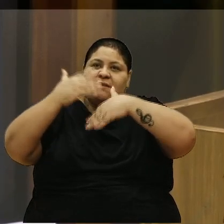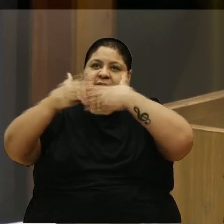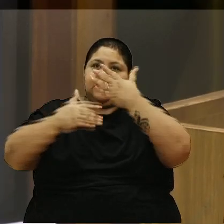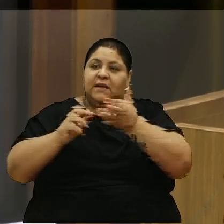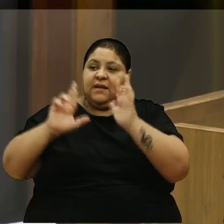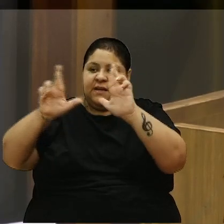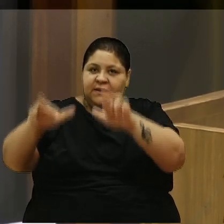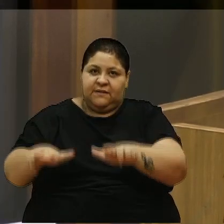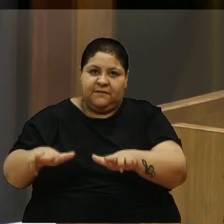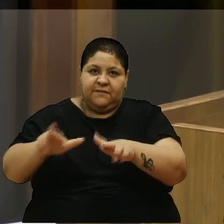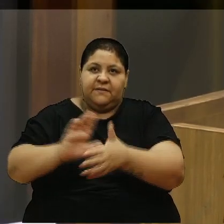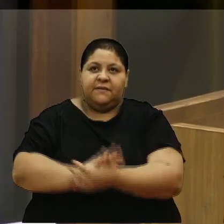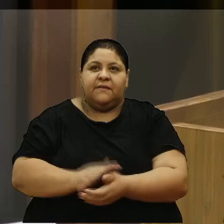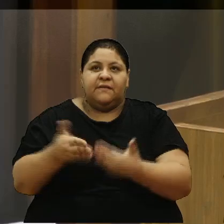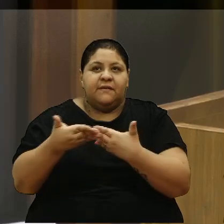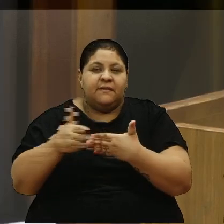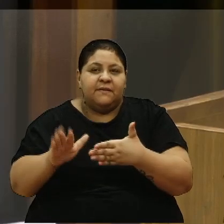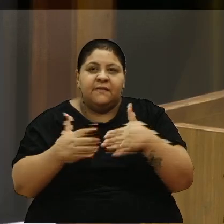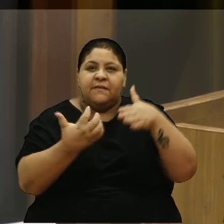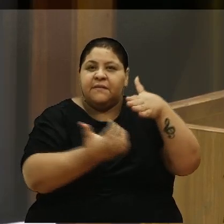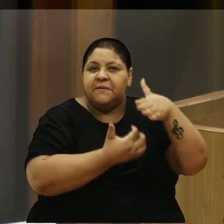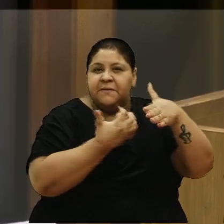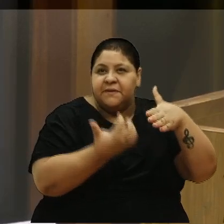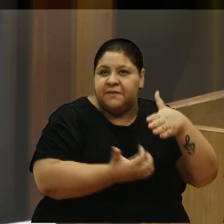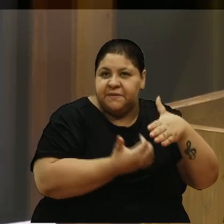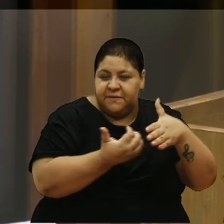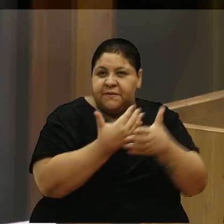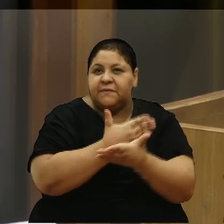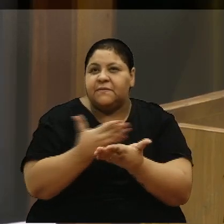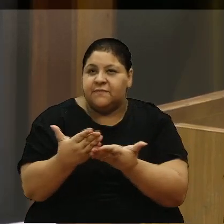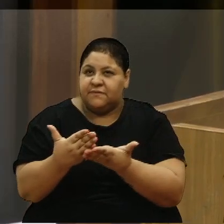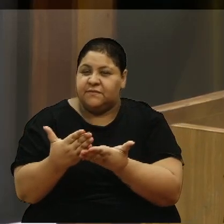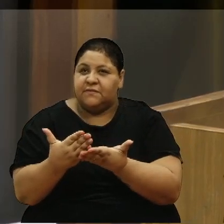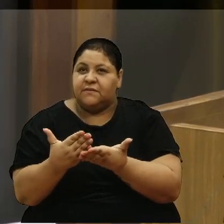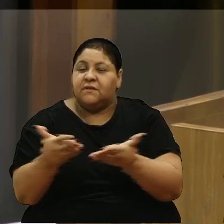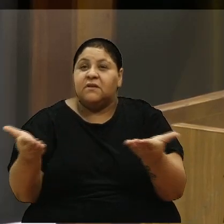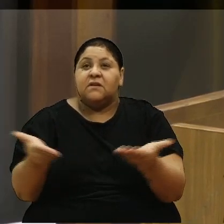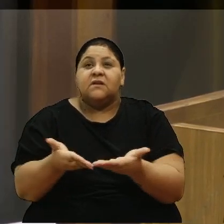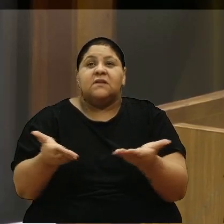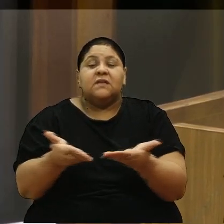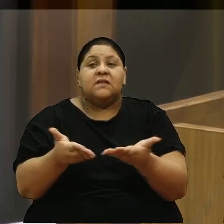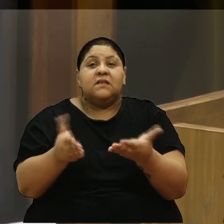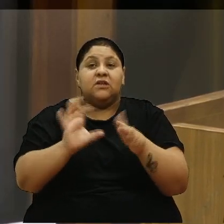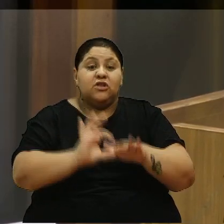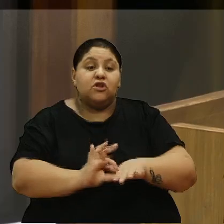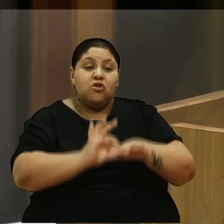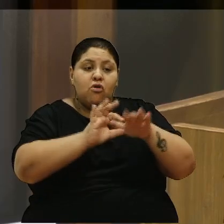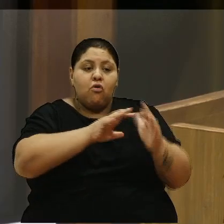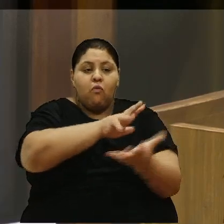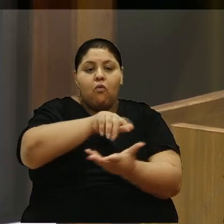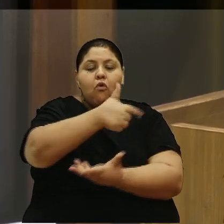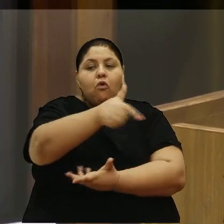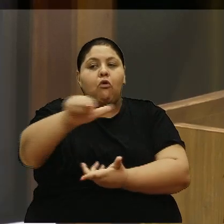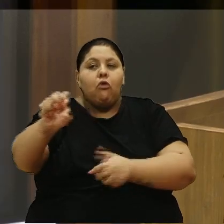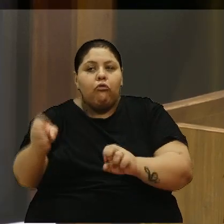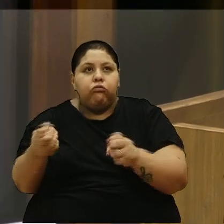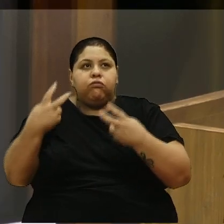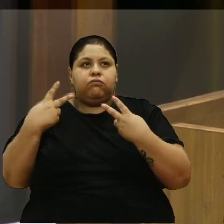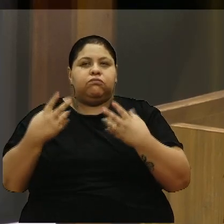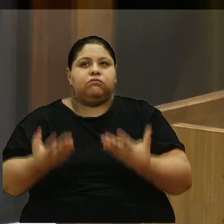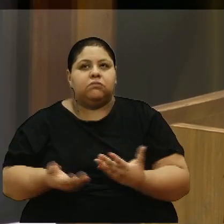região. Abrimos a empresa para ser delimitada para SA, onde traz uma governança muito maior e outras perspectivas